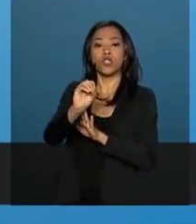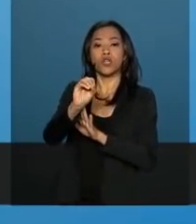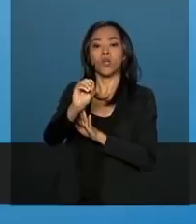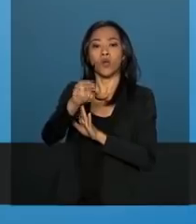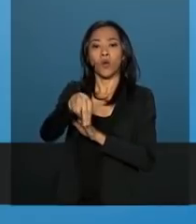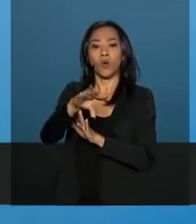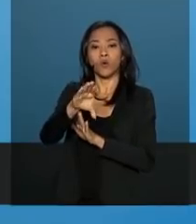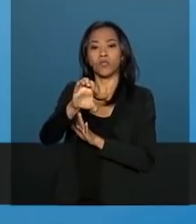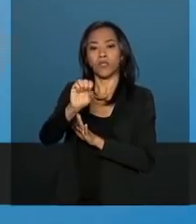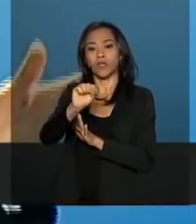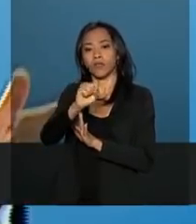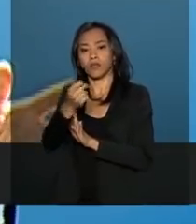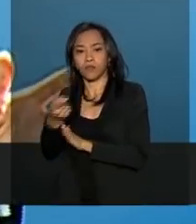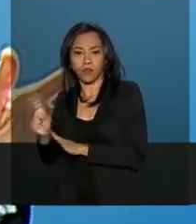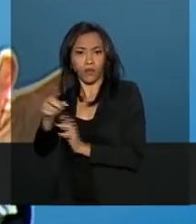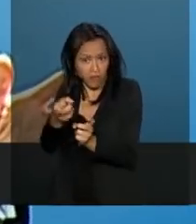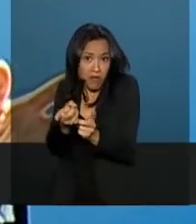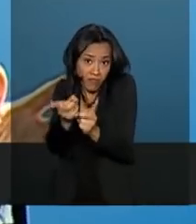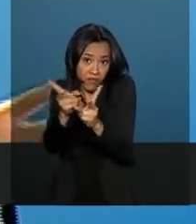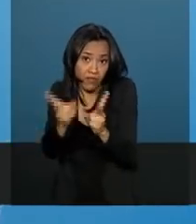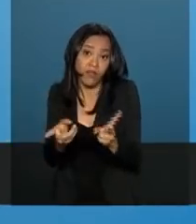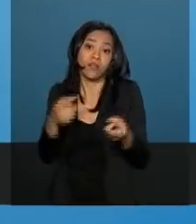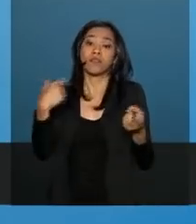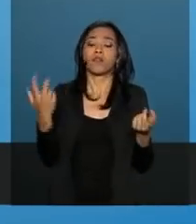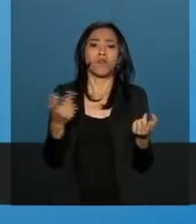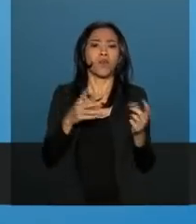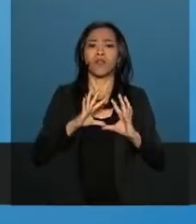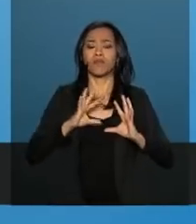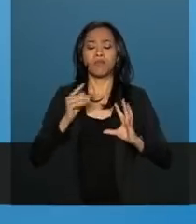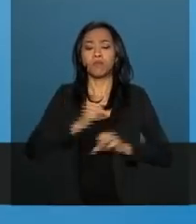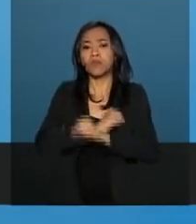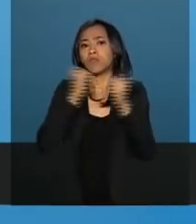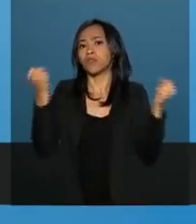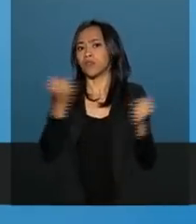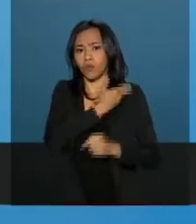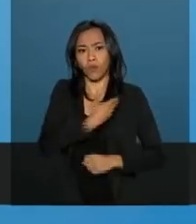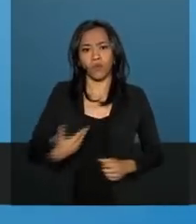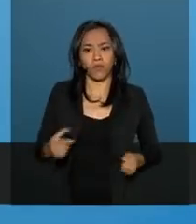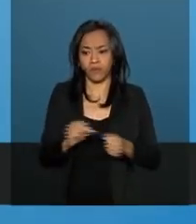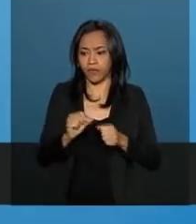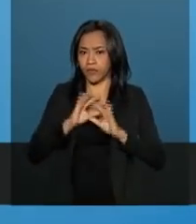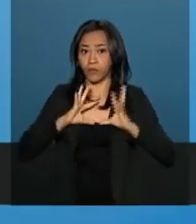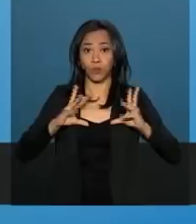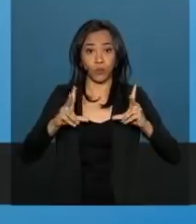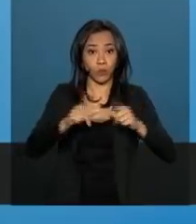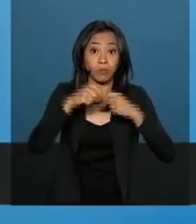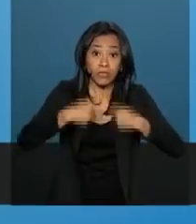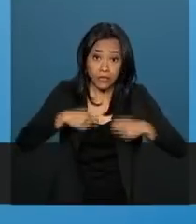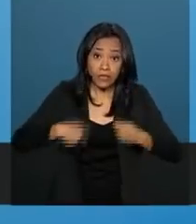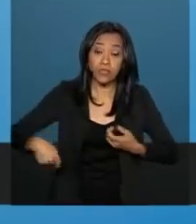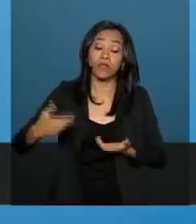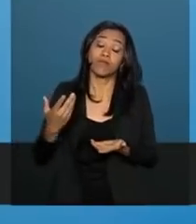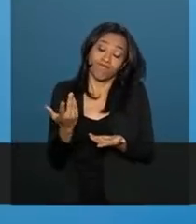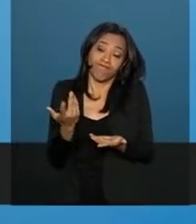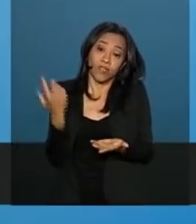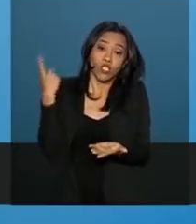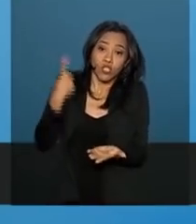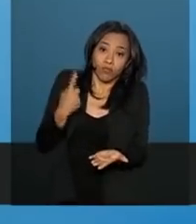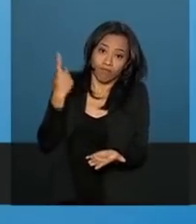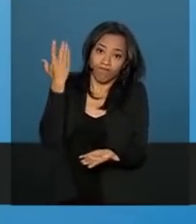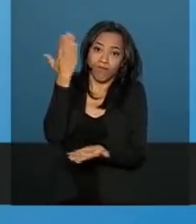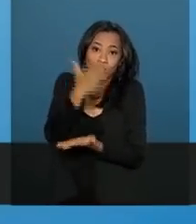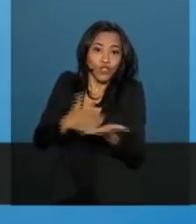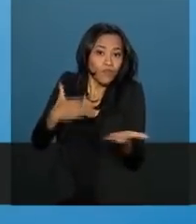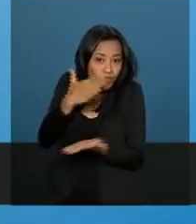público não pode fazer tudo, é preciso partilhar com a iniciativa privada. Aliás, se me permite um corte,